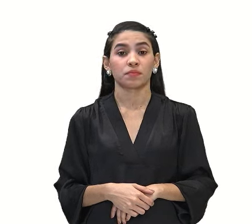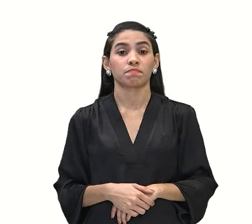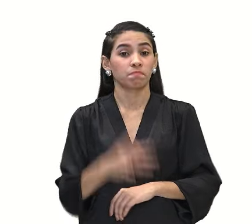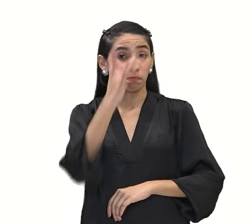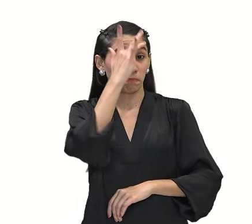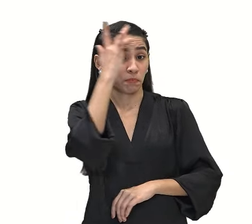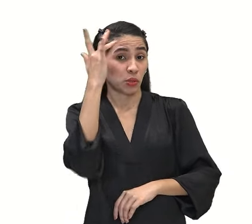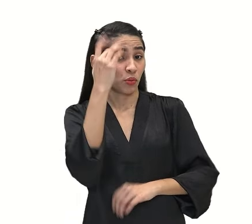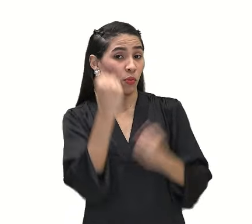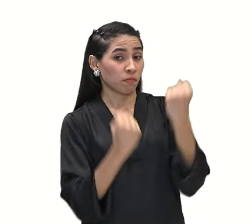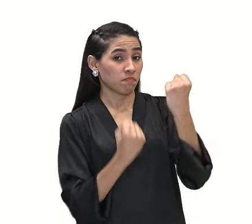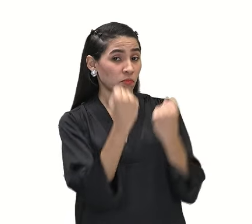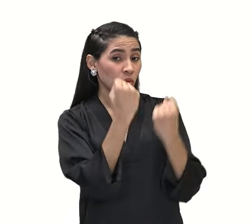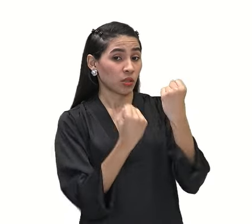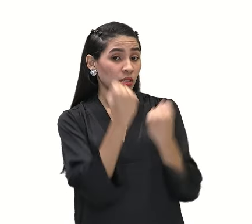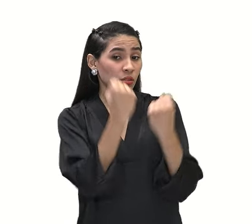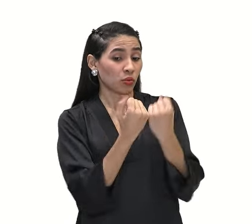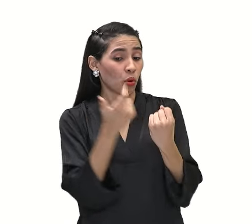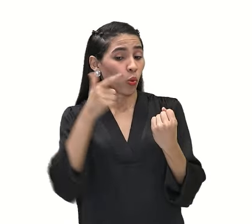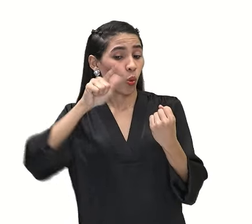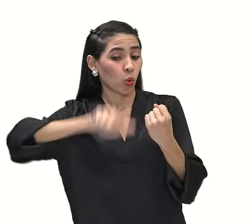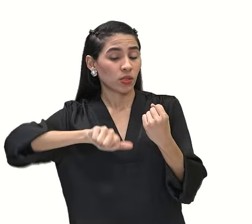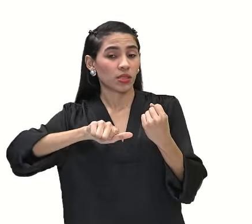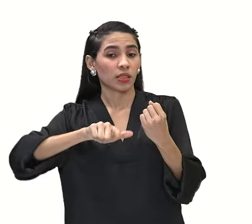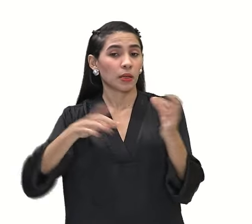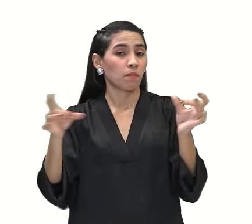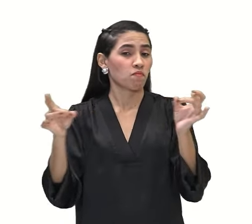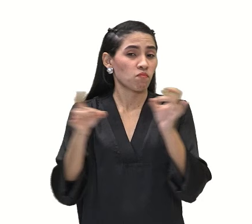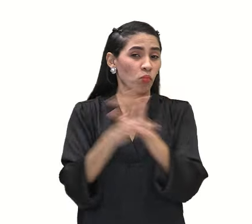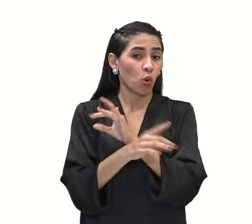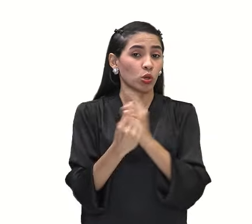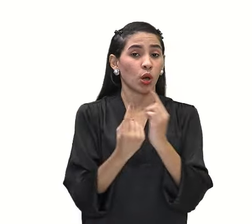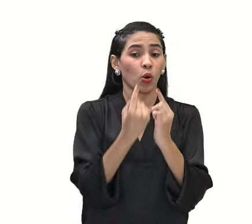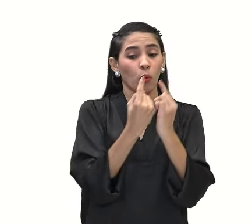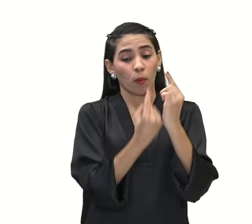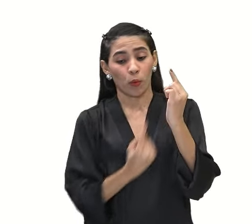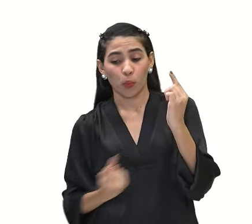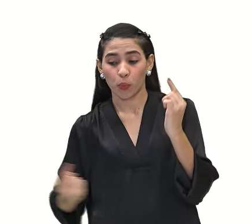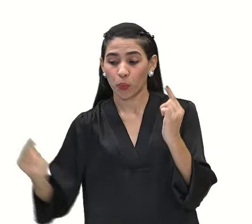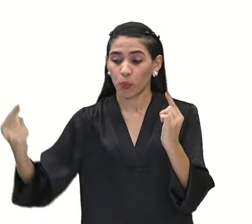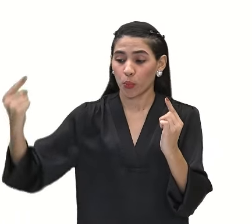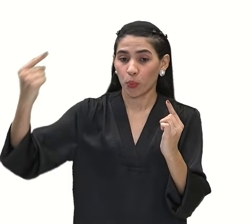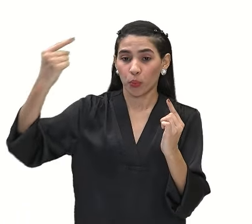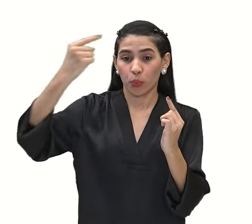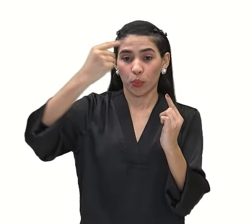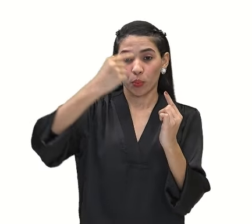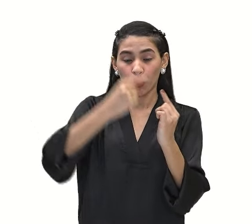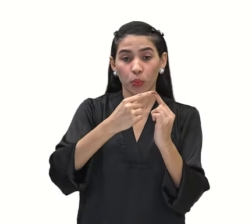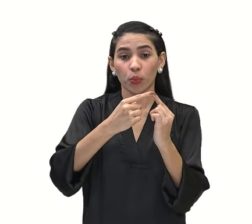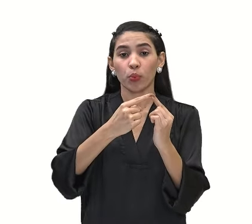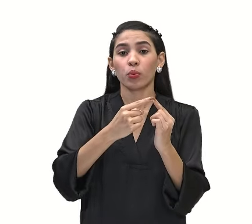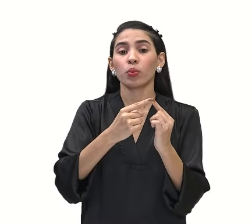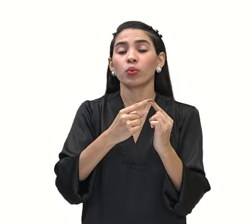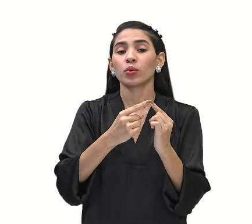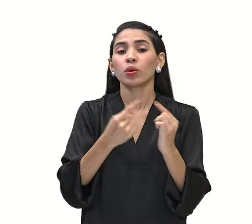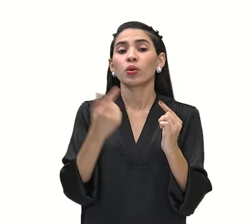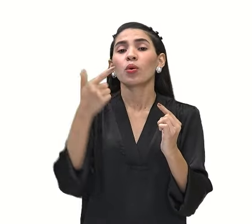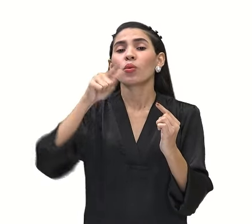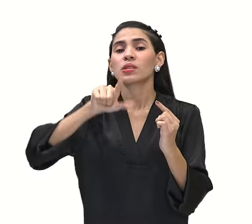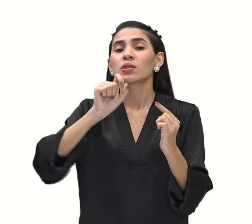que completar uma volta percorrerá Opa esse